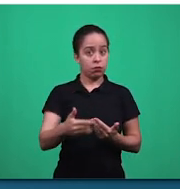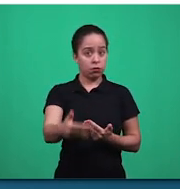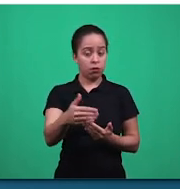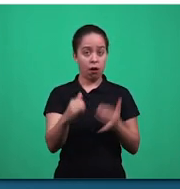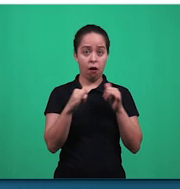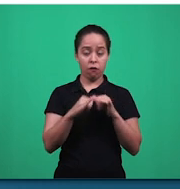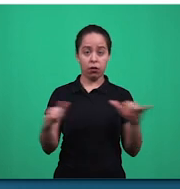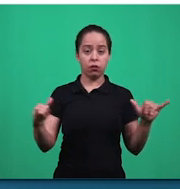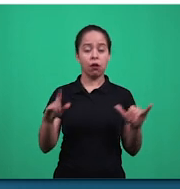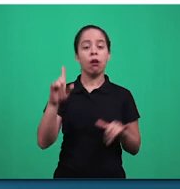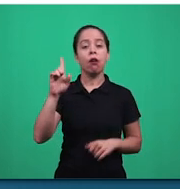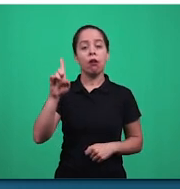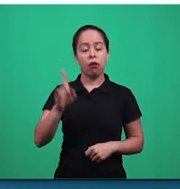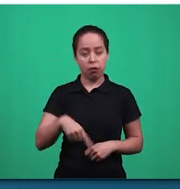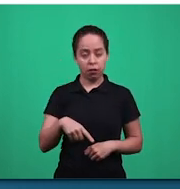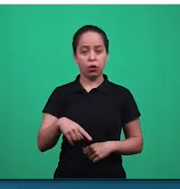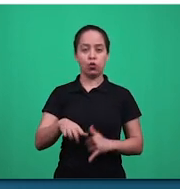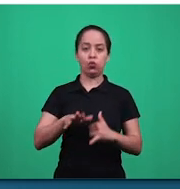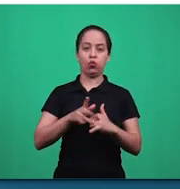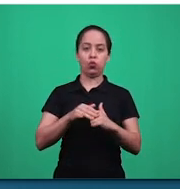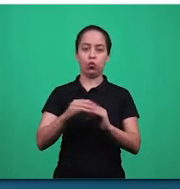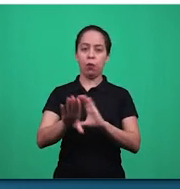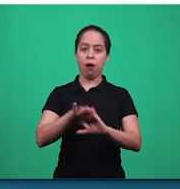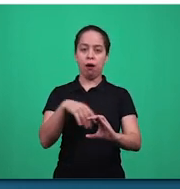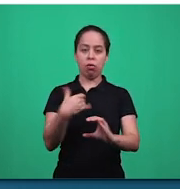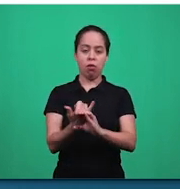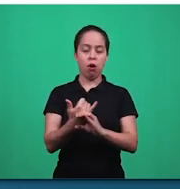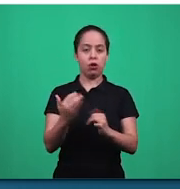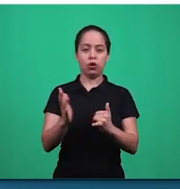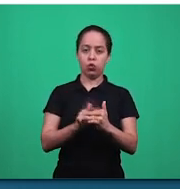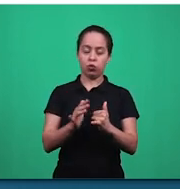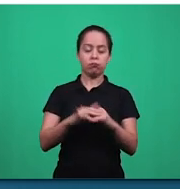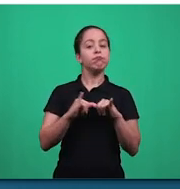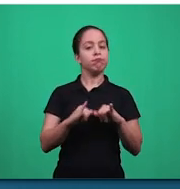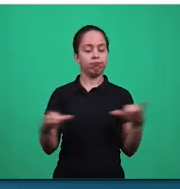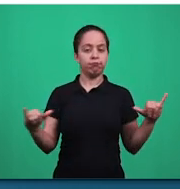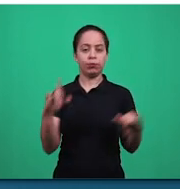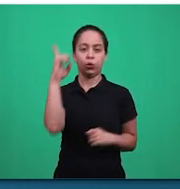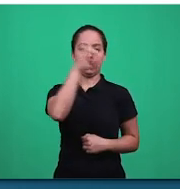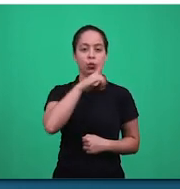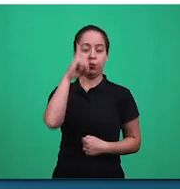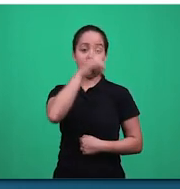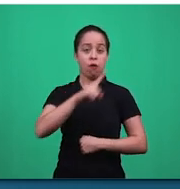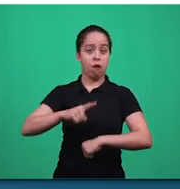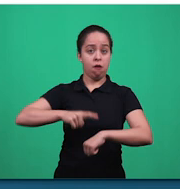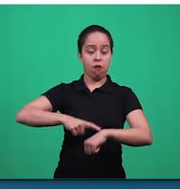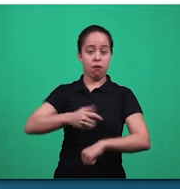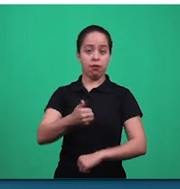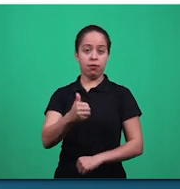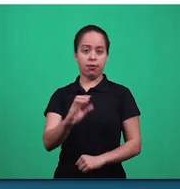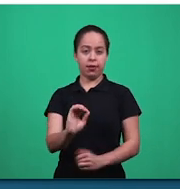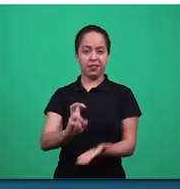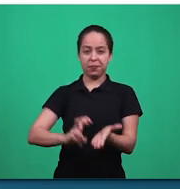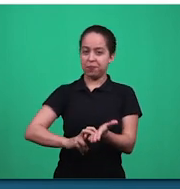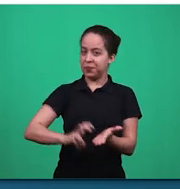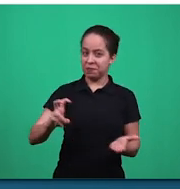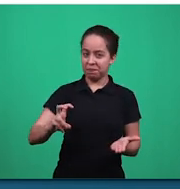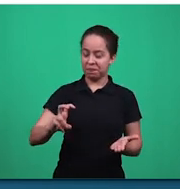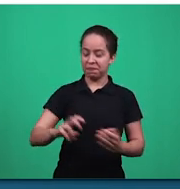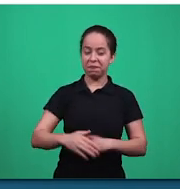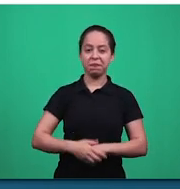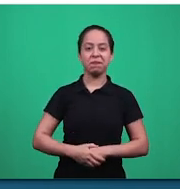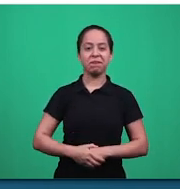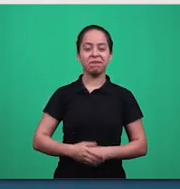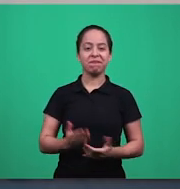será transmitida pelo canal do YouTube neste domingo às 10 horas da